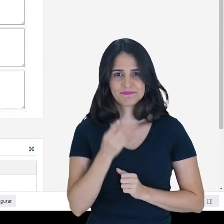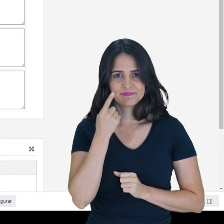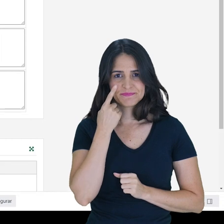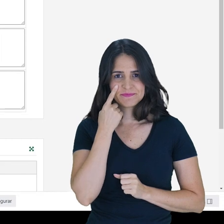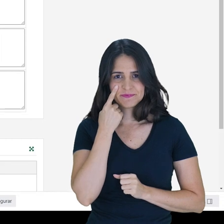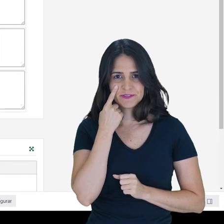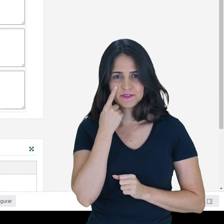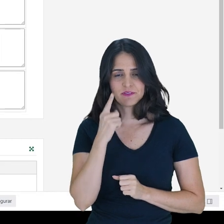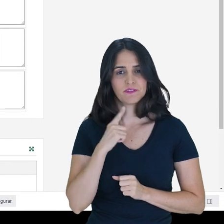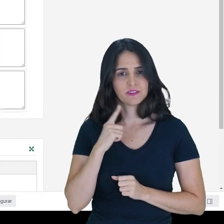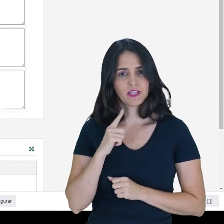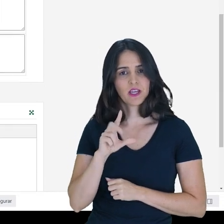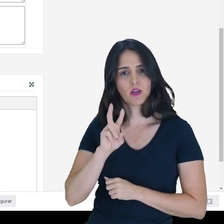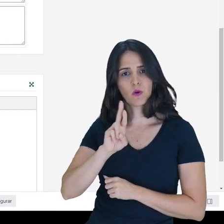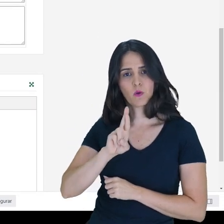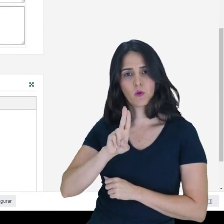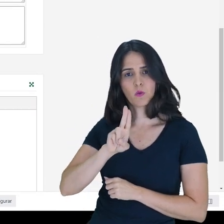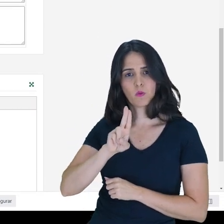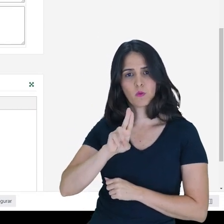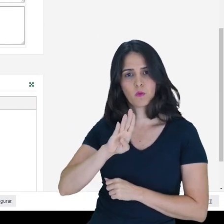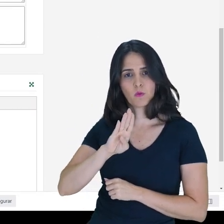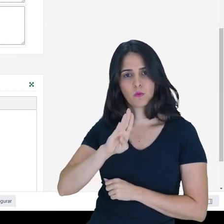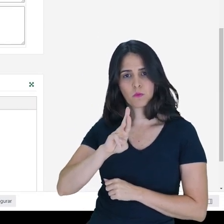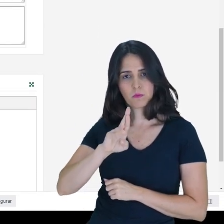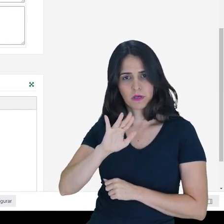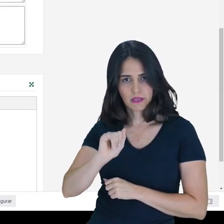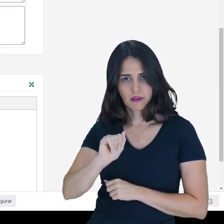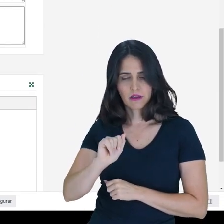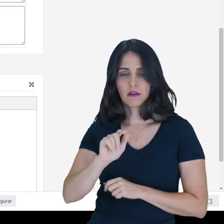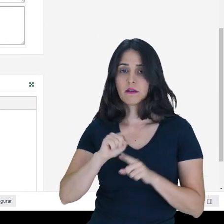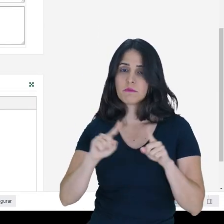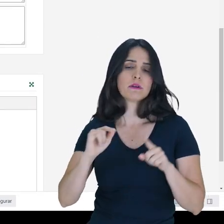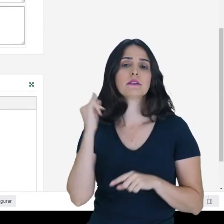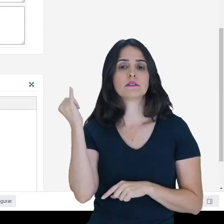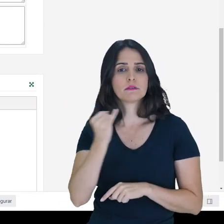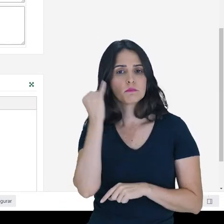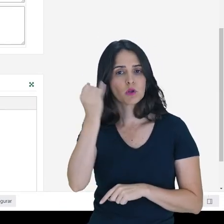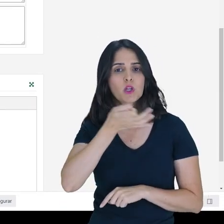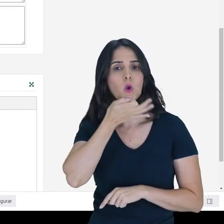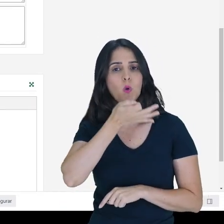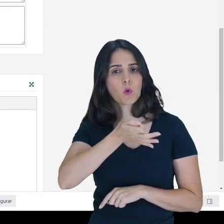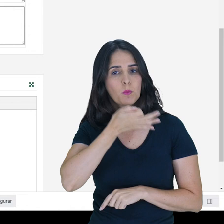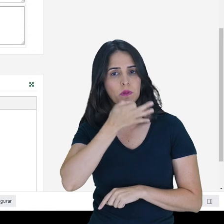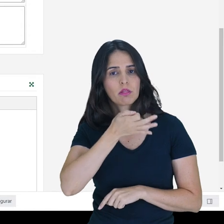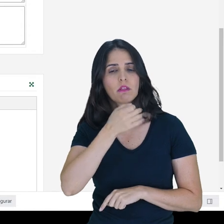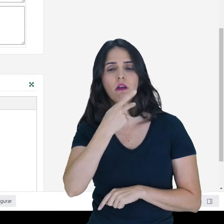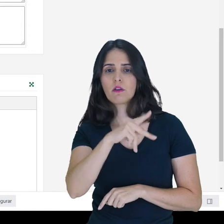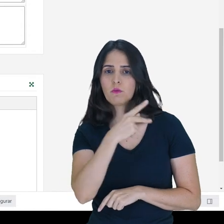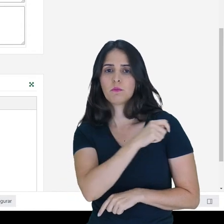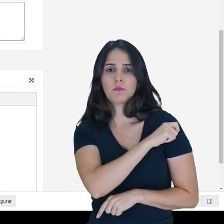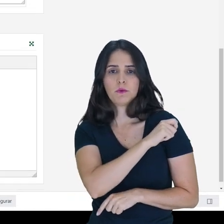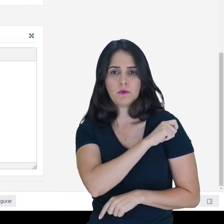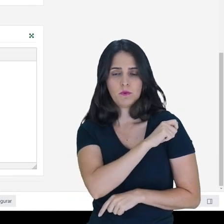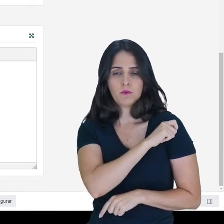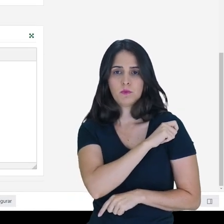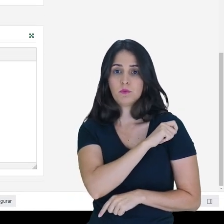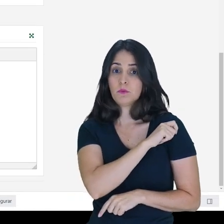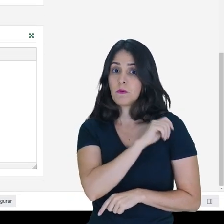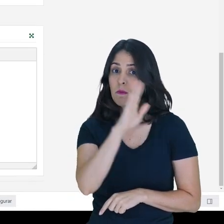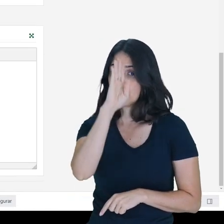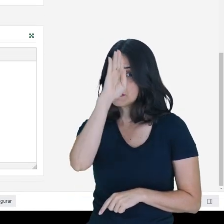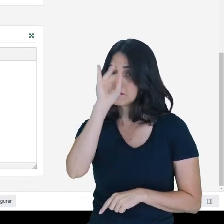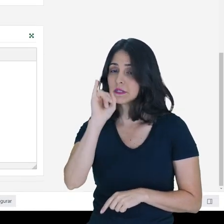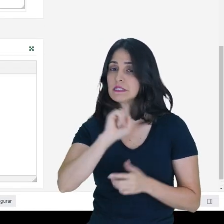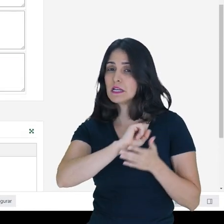aqui que mesmo tendo a rubrica é interessante também que você faça um comentário final para o aluno principalmente se for uma atividade